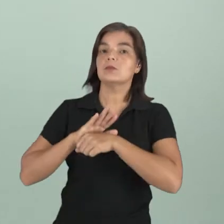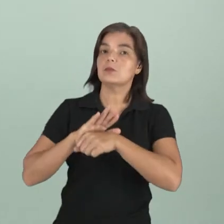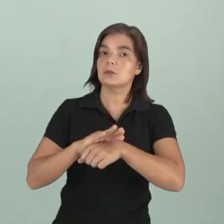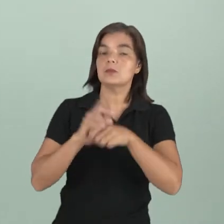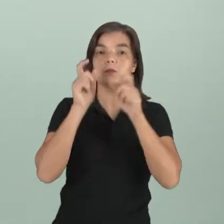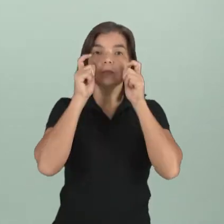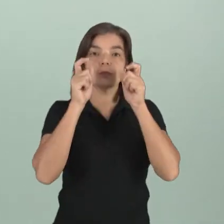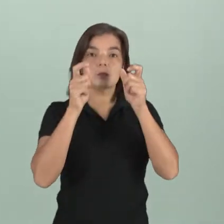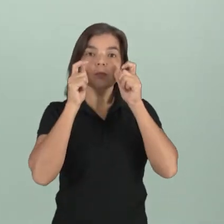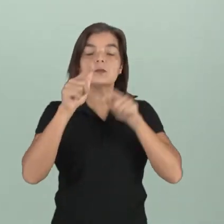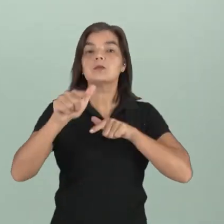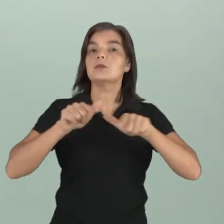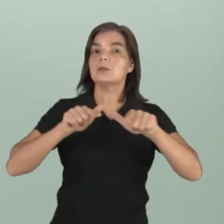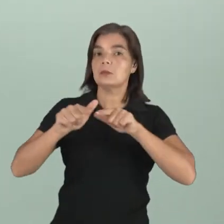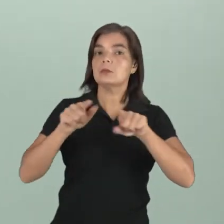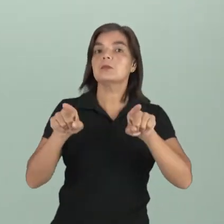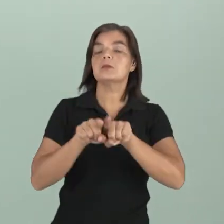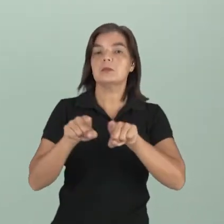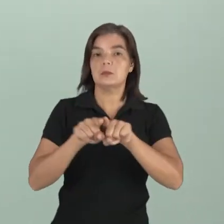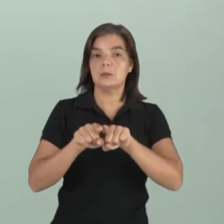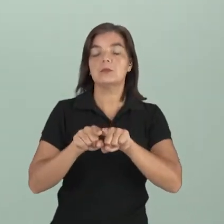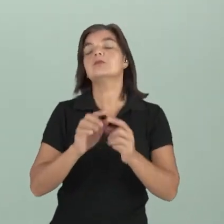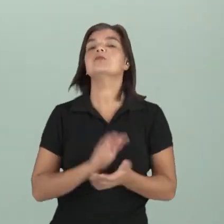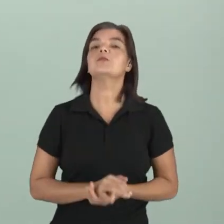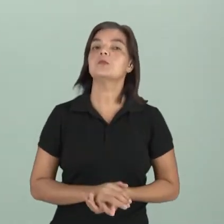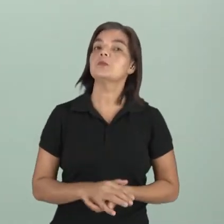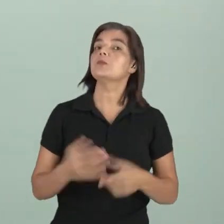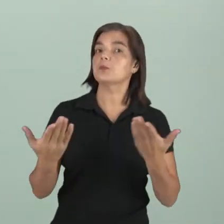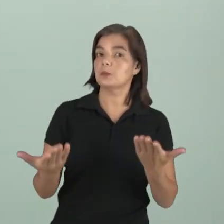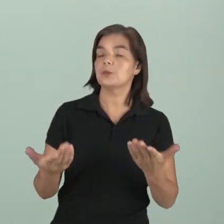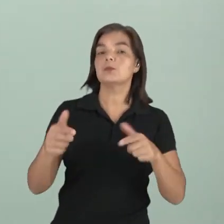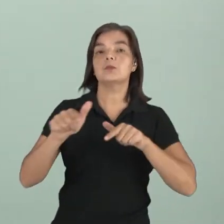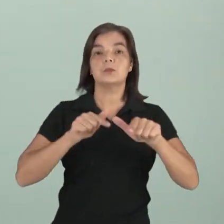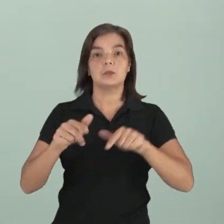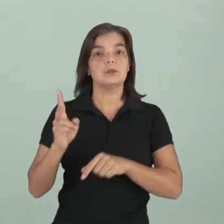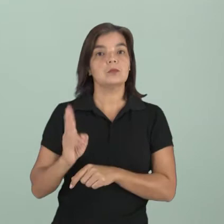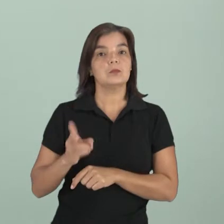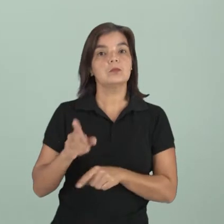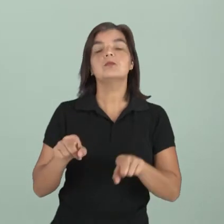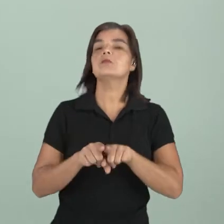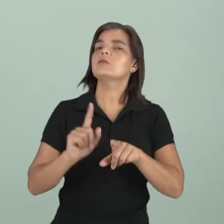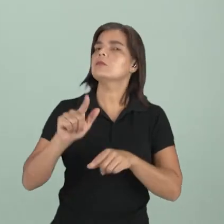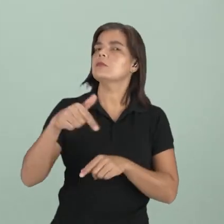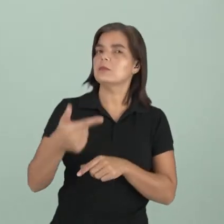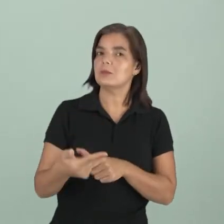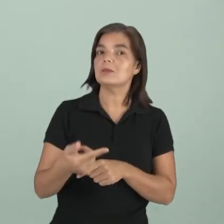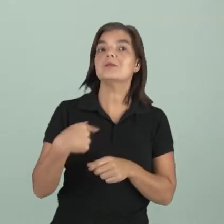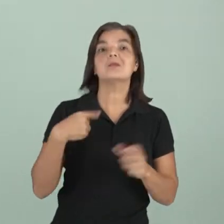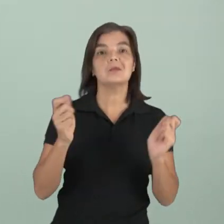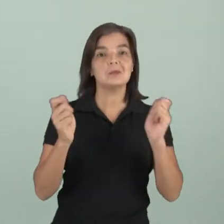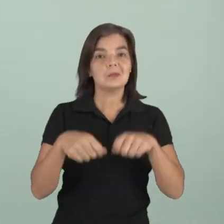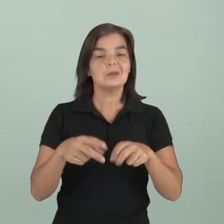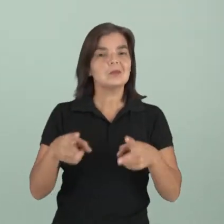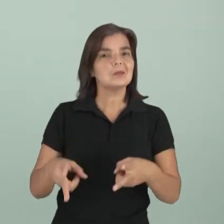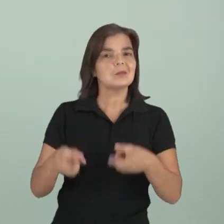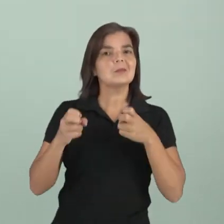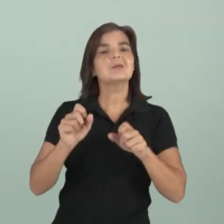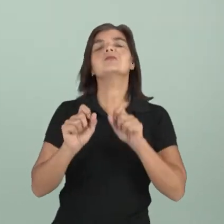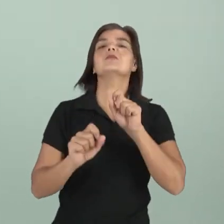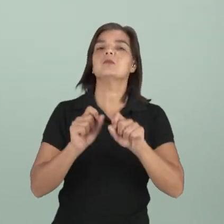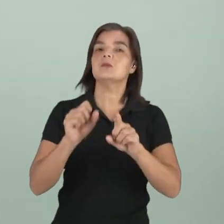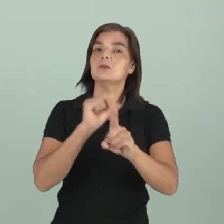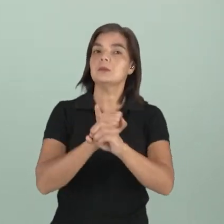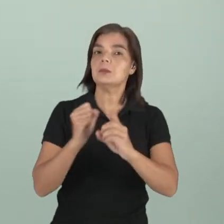dos interesses do trabalhador em acordo com a condição de trabalho do mesmo. Enfim, então nós podemos perceber